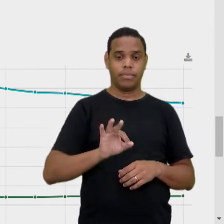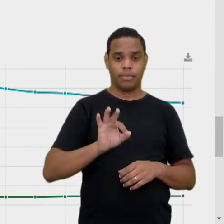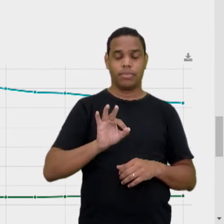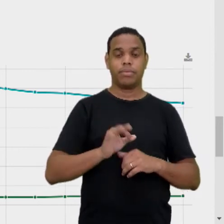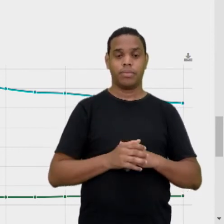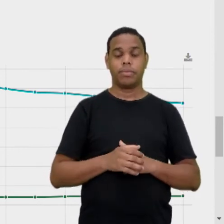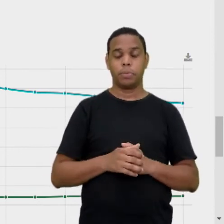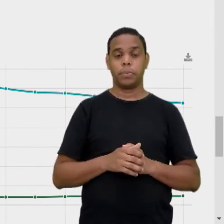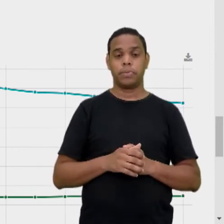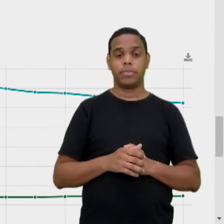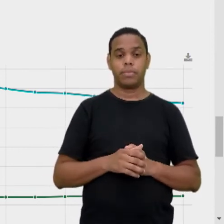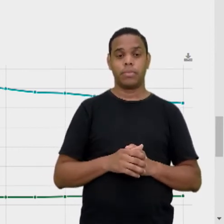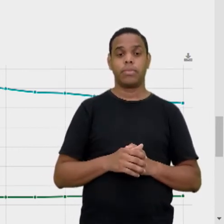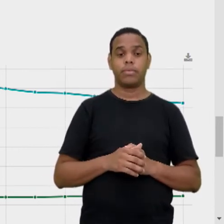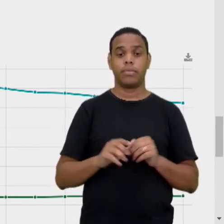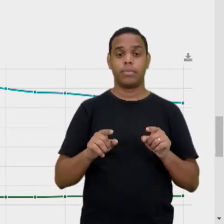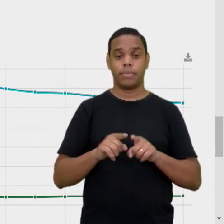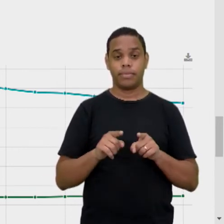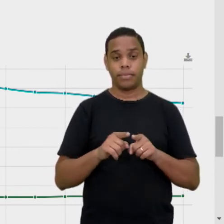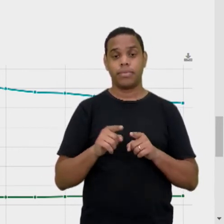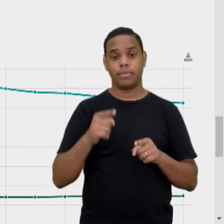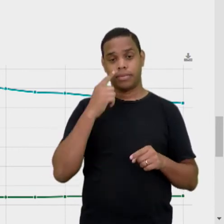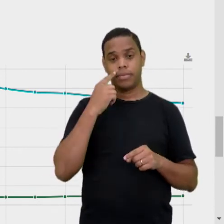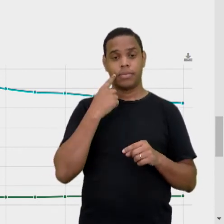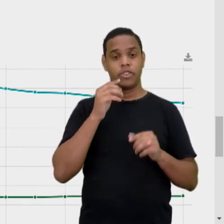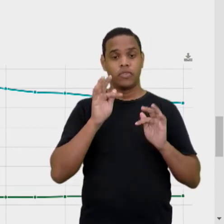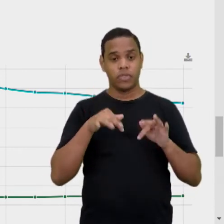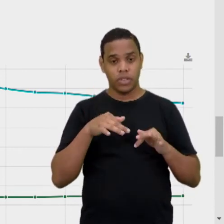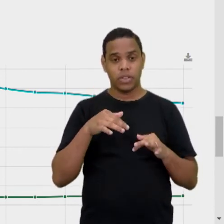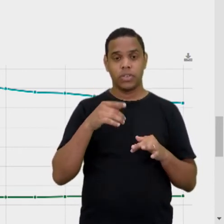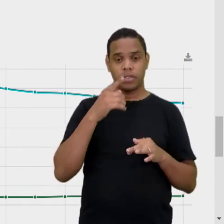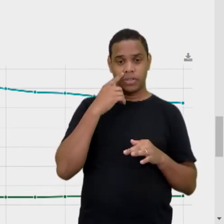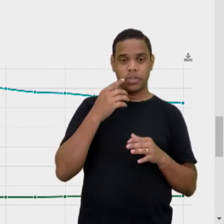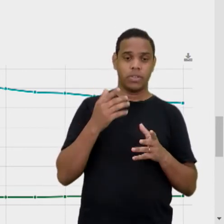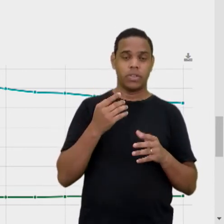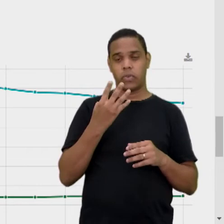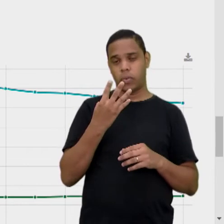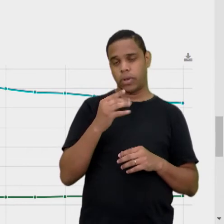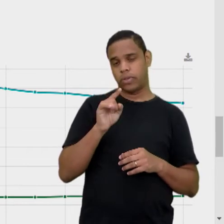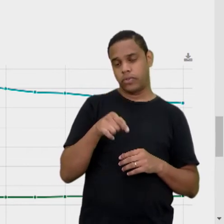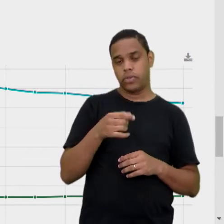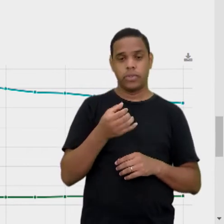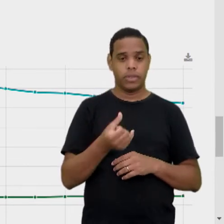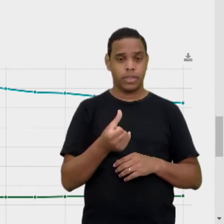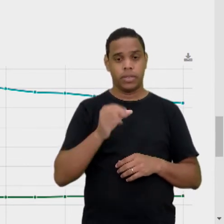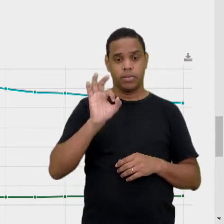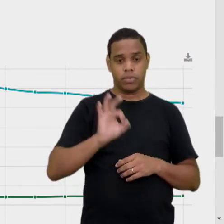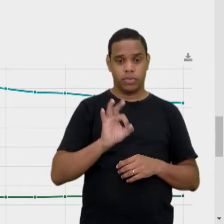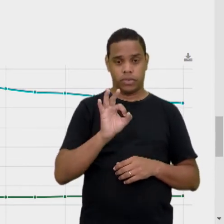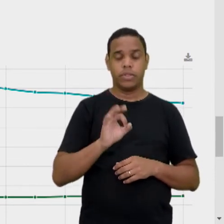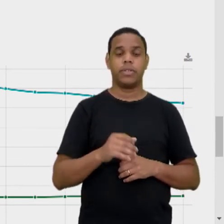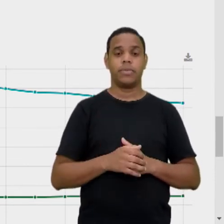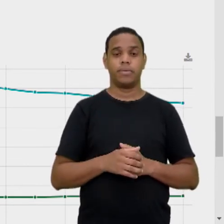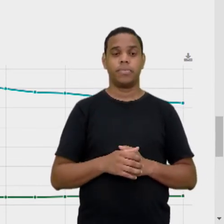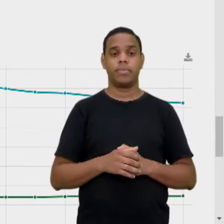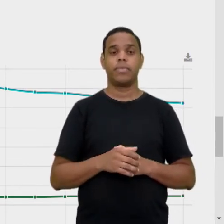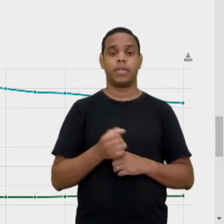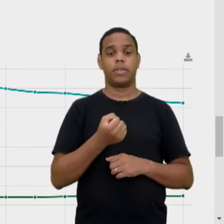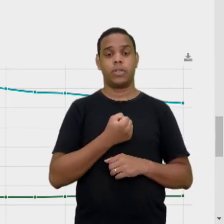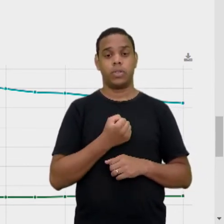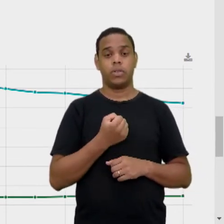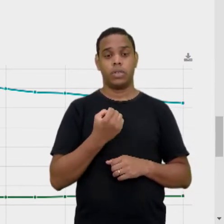5,7%. Né? E aqui também temos aí dos anos finais, que está em 4,6%. Né, que é a nota,